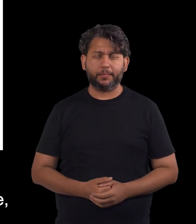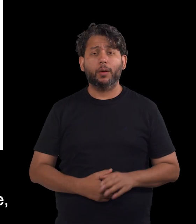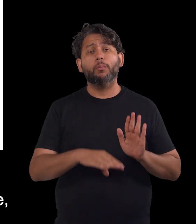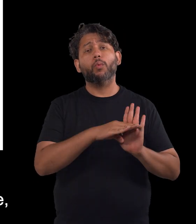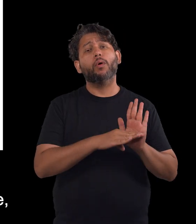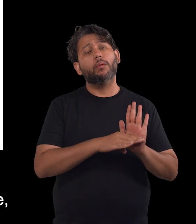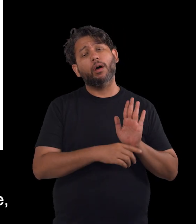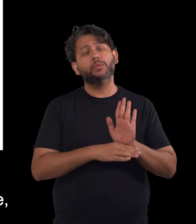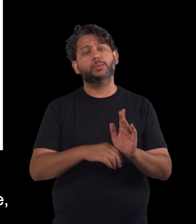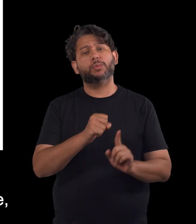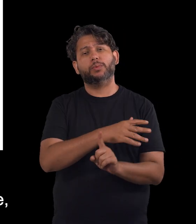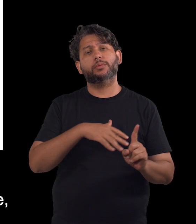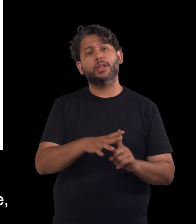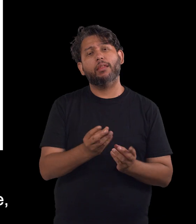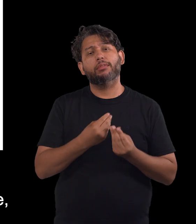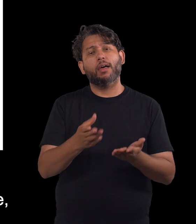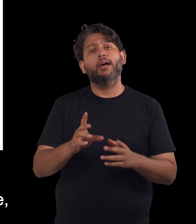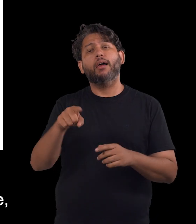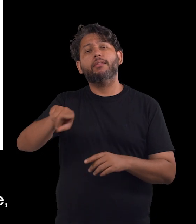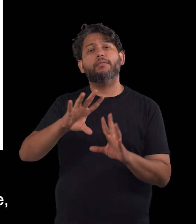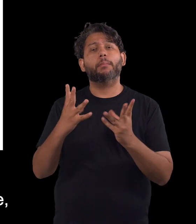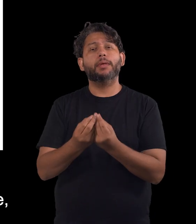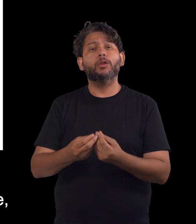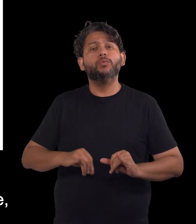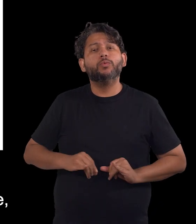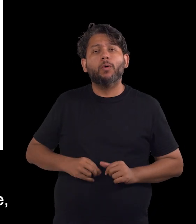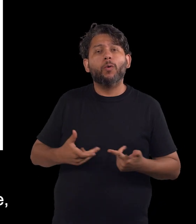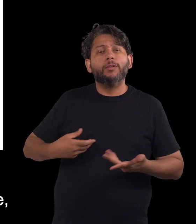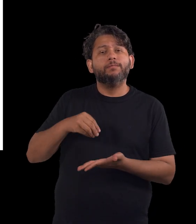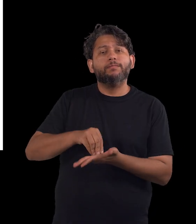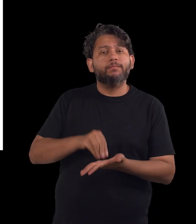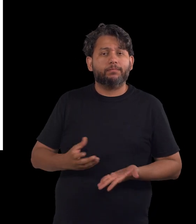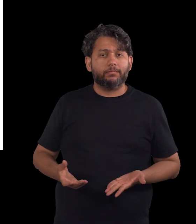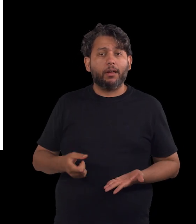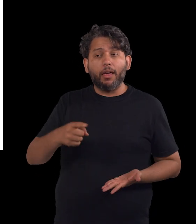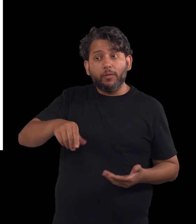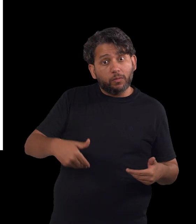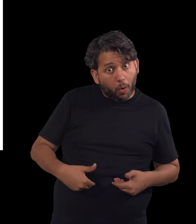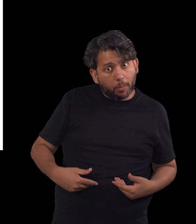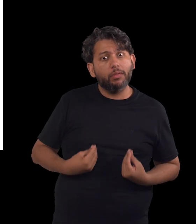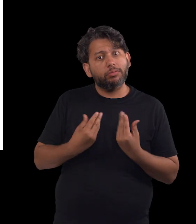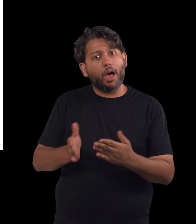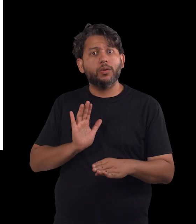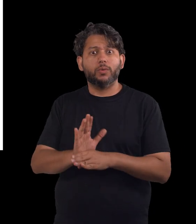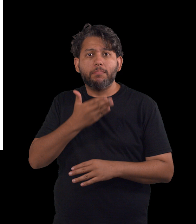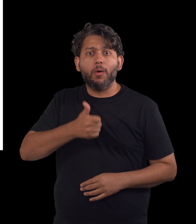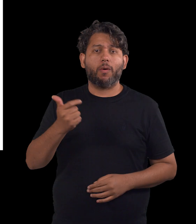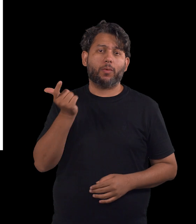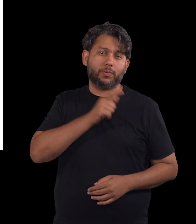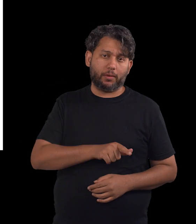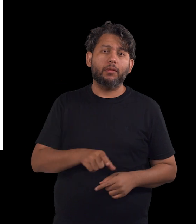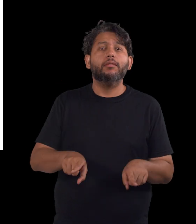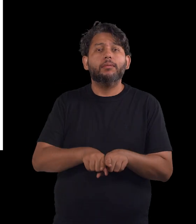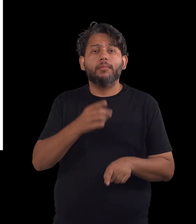Programas sociais podem apoiar famílias em situação de vulnerabilidade, reduzindo a fome, fortalecendo